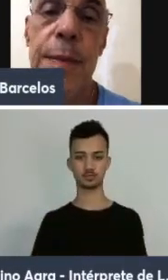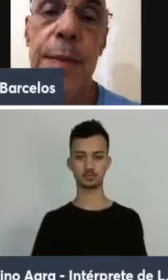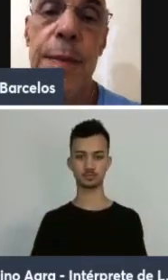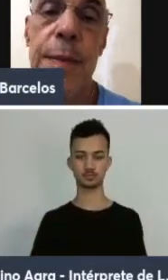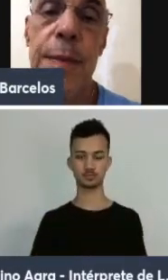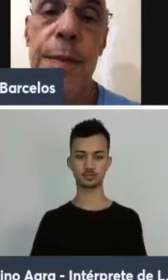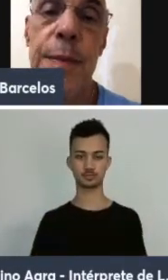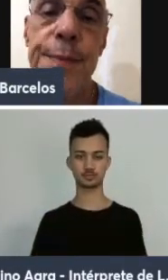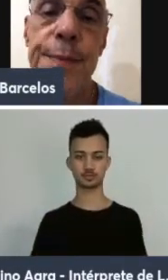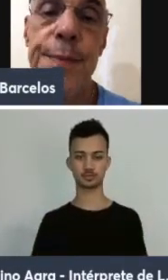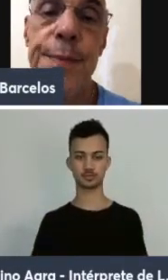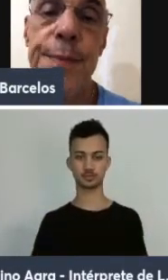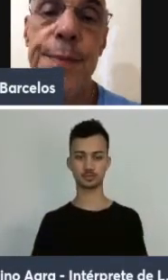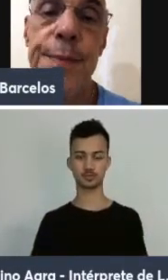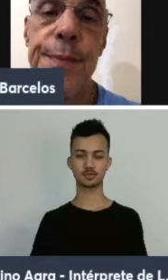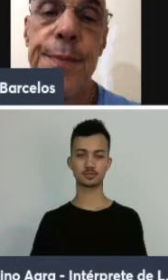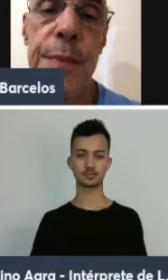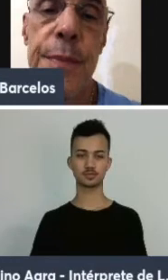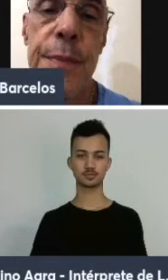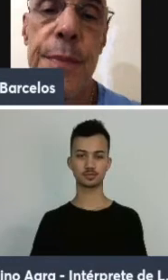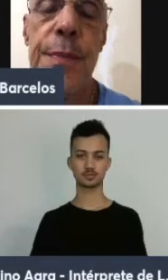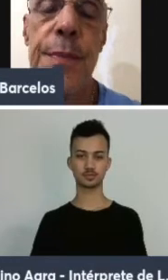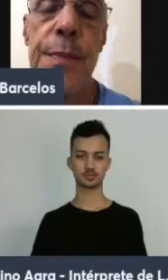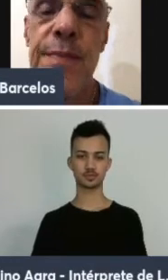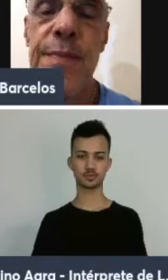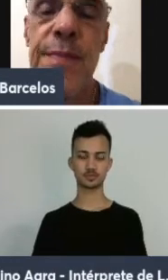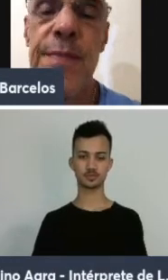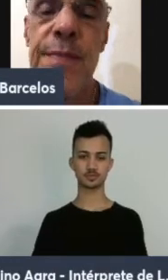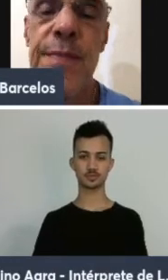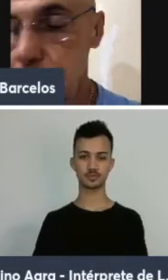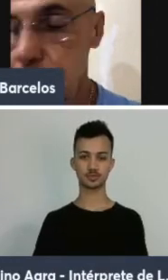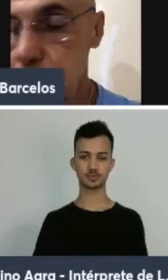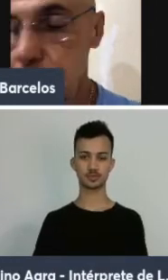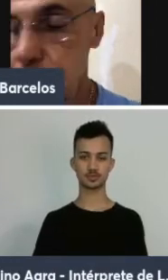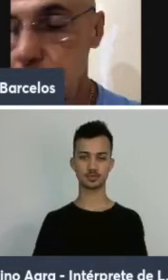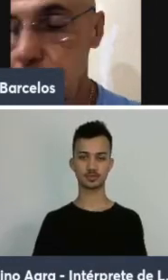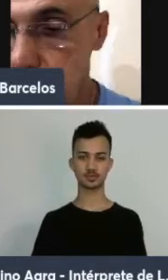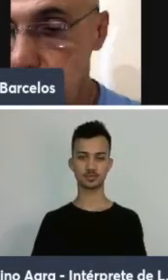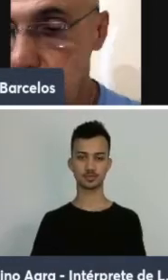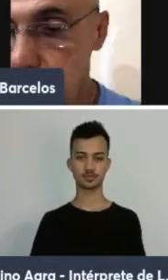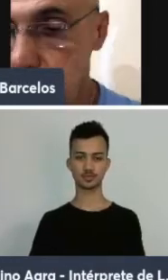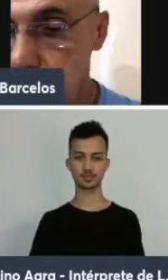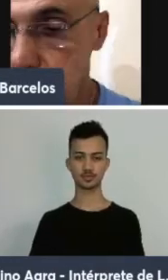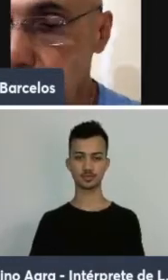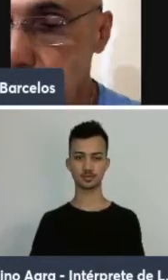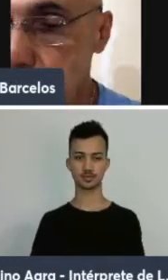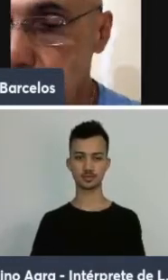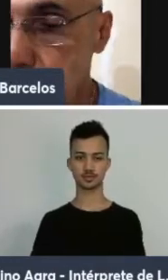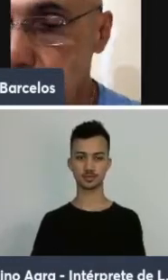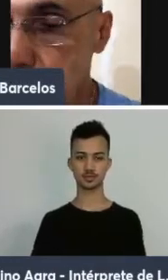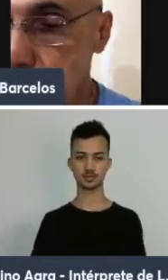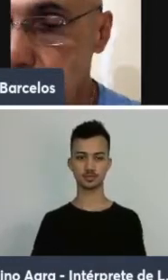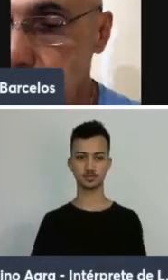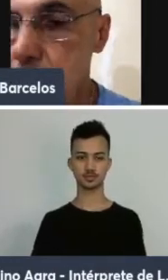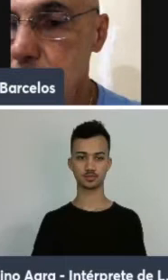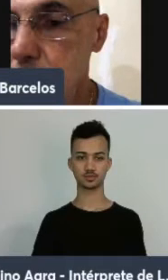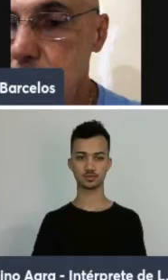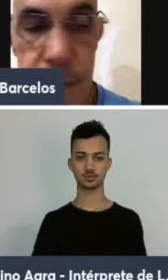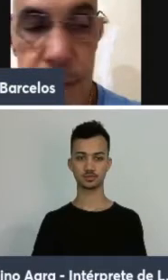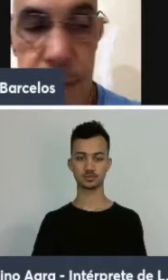né? Todo mundo morde mesmo. Que não... Aí, E essa foi, e qual que era a situação na